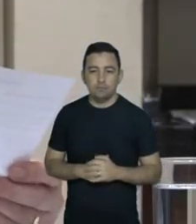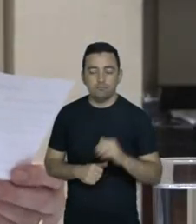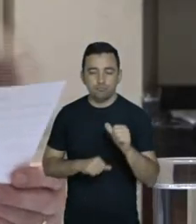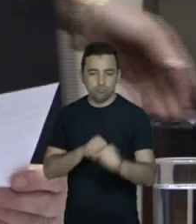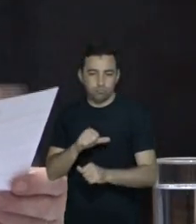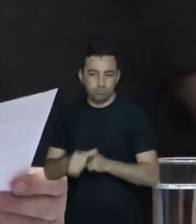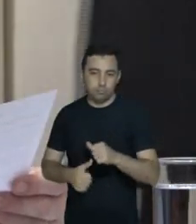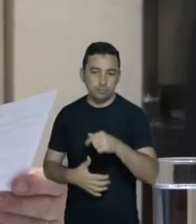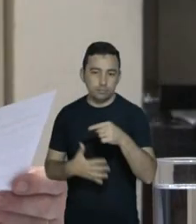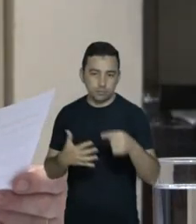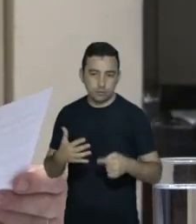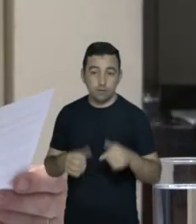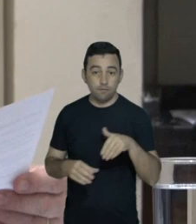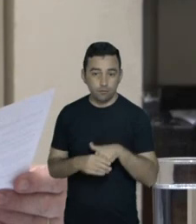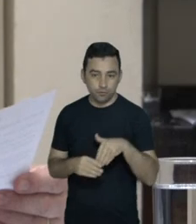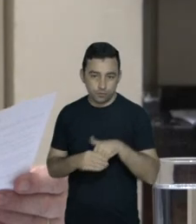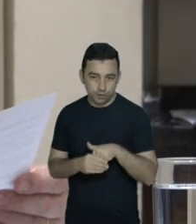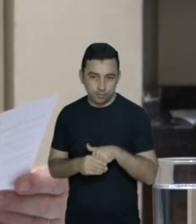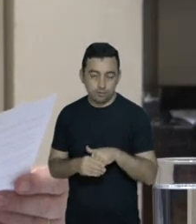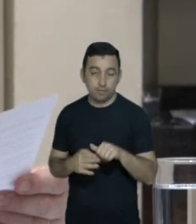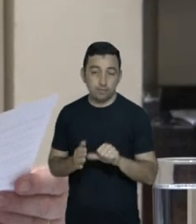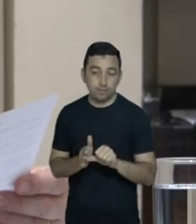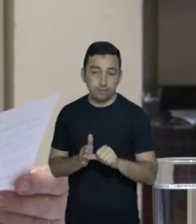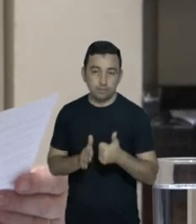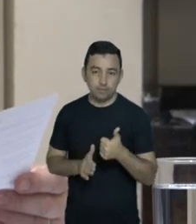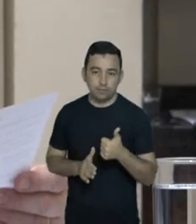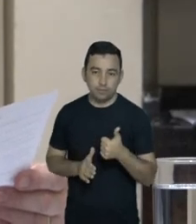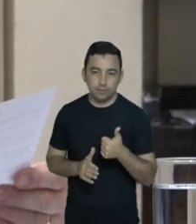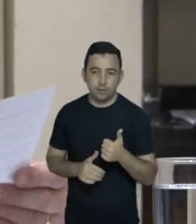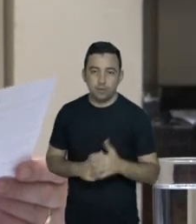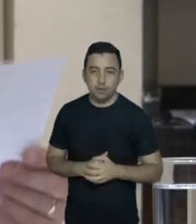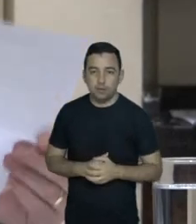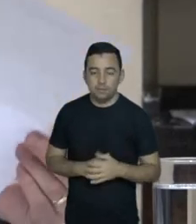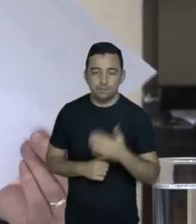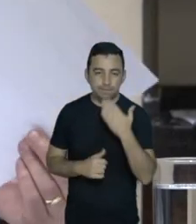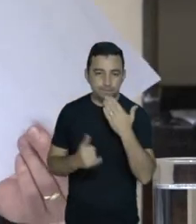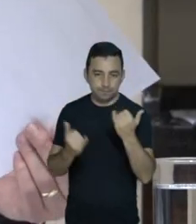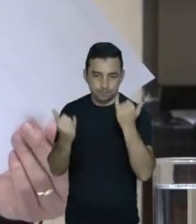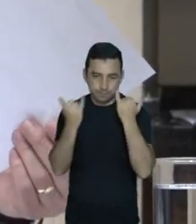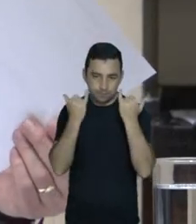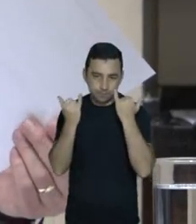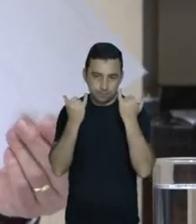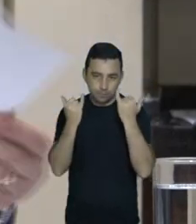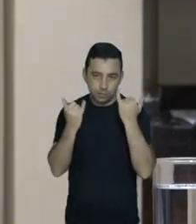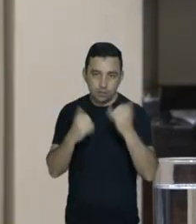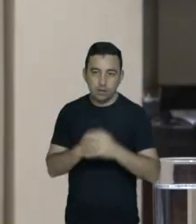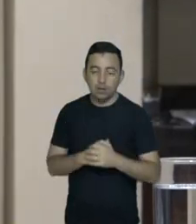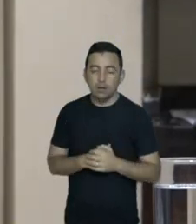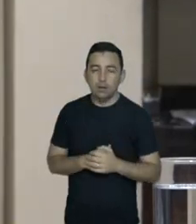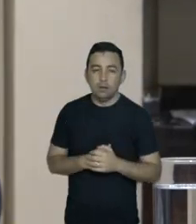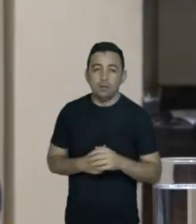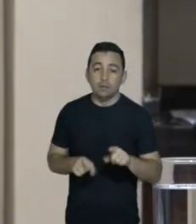pauta, vamos votar primeiramente os pedidos de informação e moções.